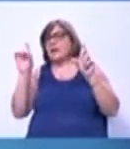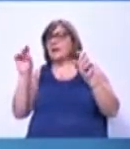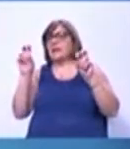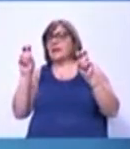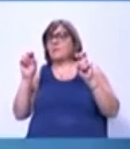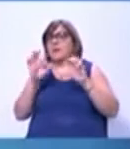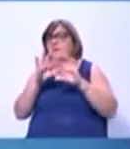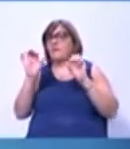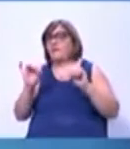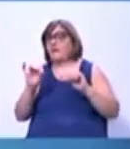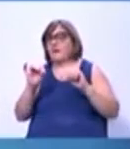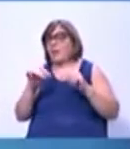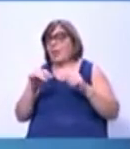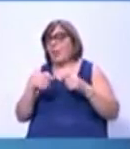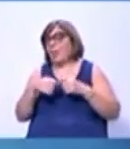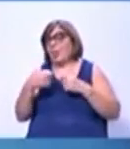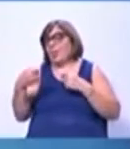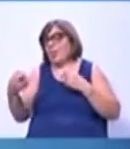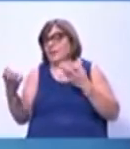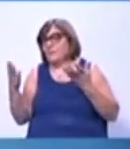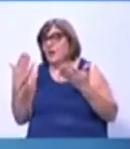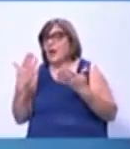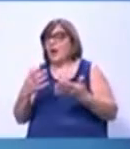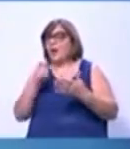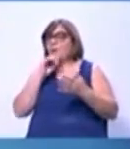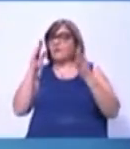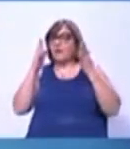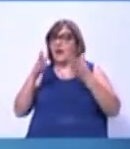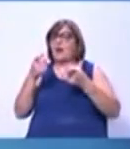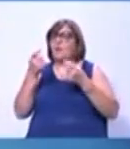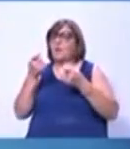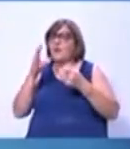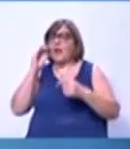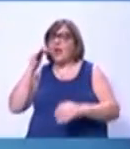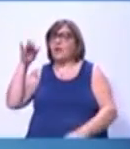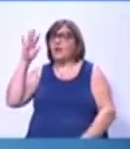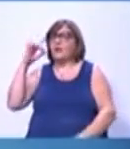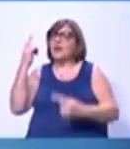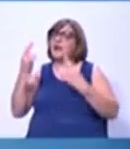mais acabariam. Para já, agora podemos focar-nos um bocadinho nos adultos. Às vezes é preciso